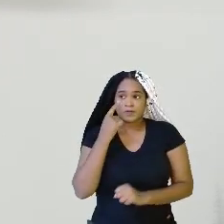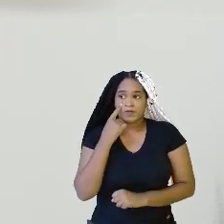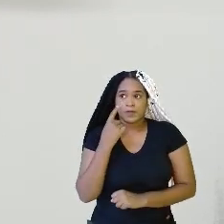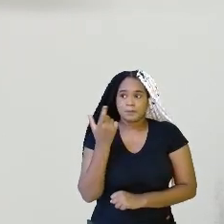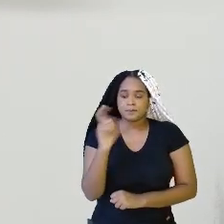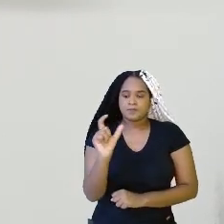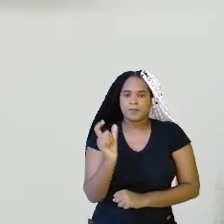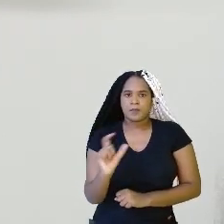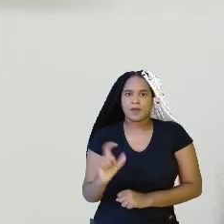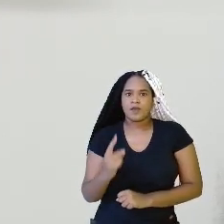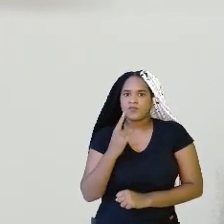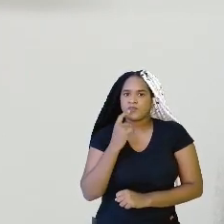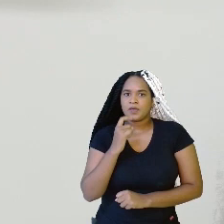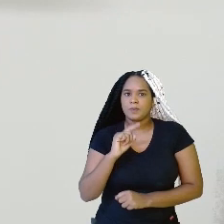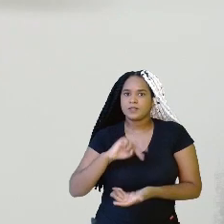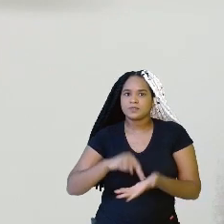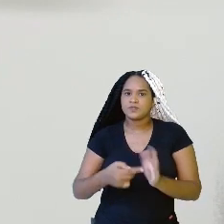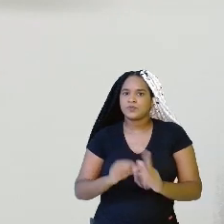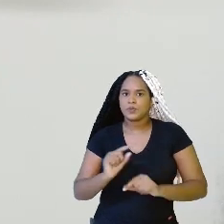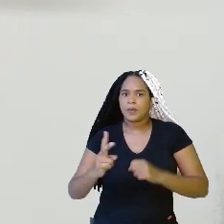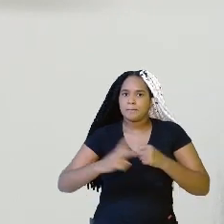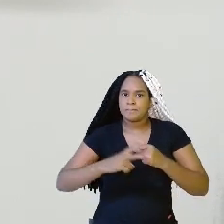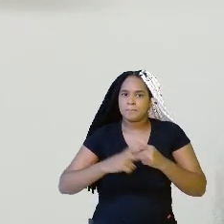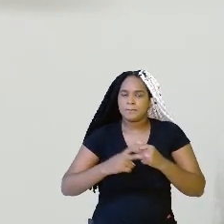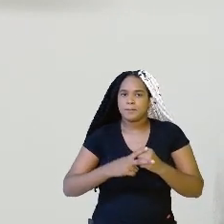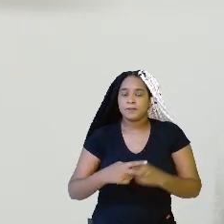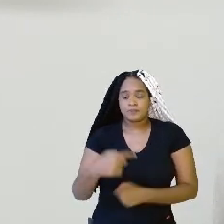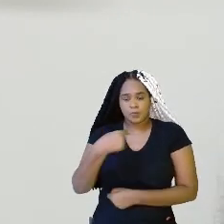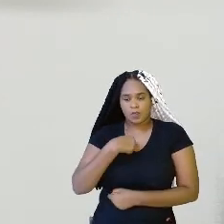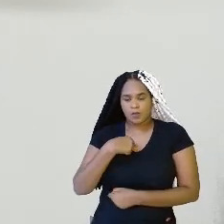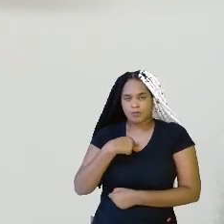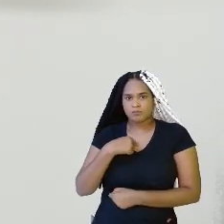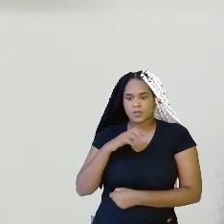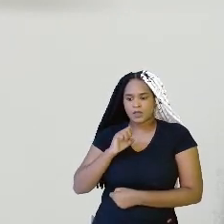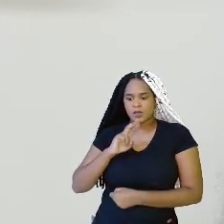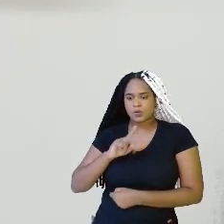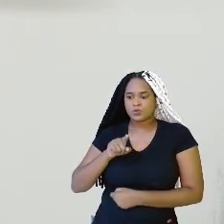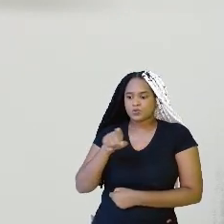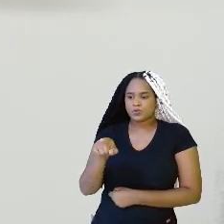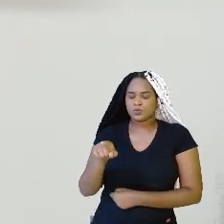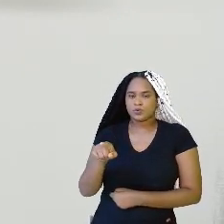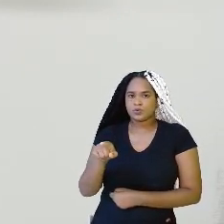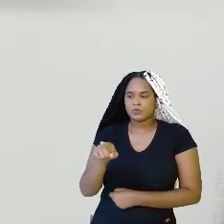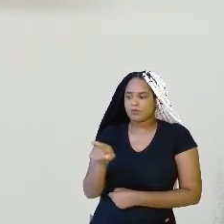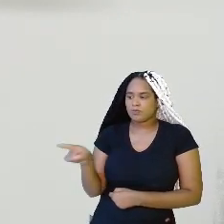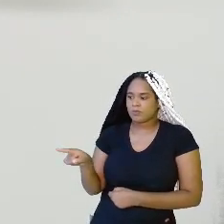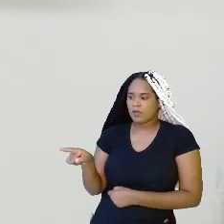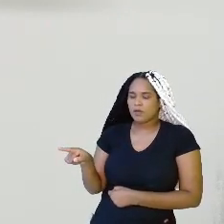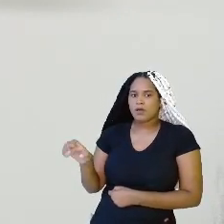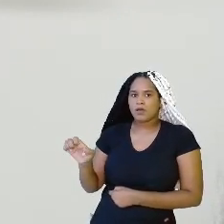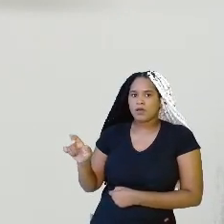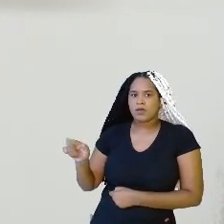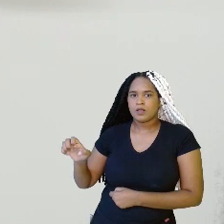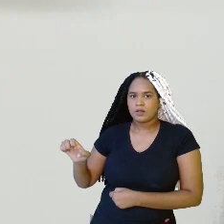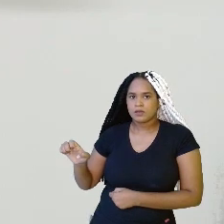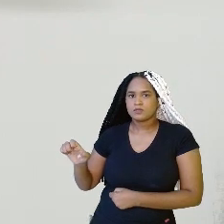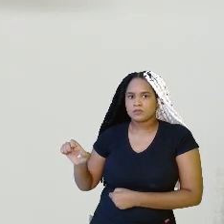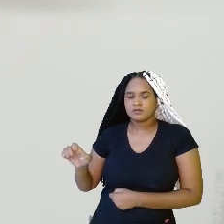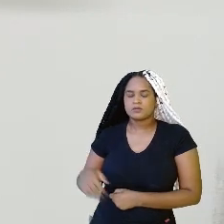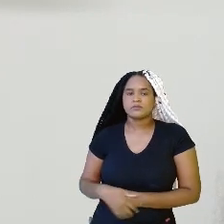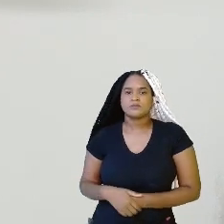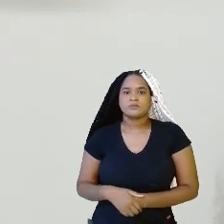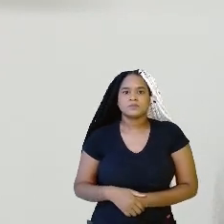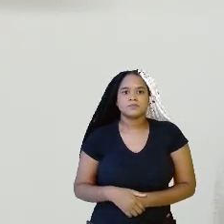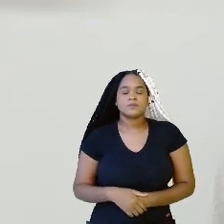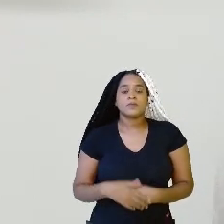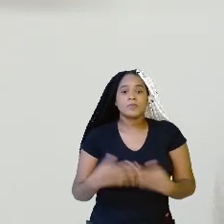isso? Os pronomes. Eu, tu, ele, nós, vós, eles. São os pronomes pessoais do